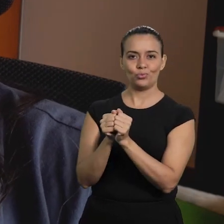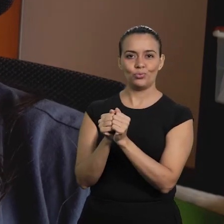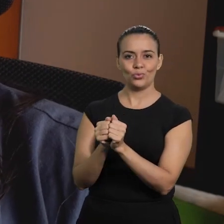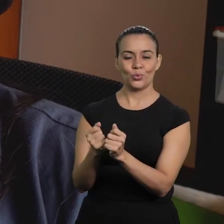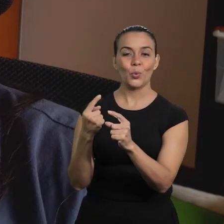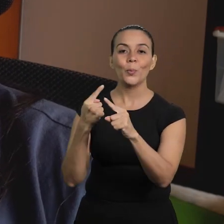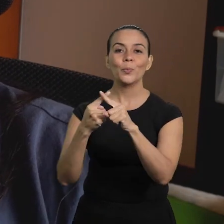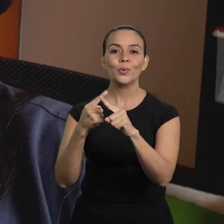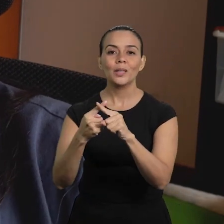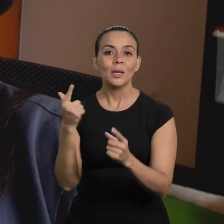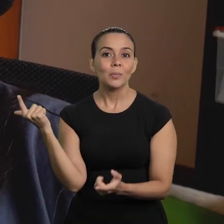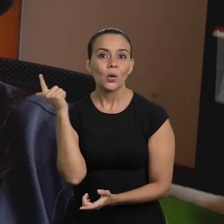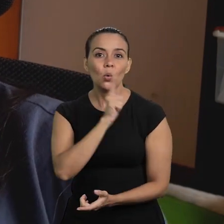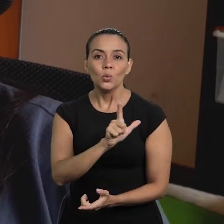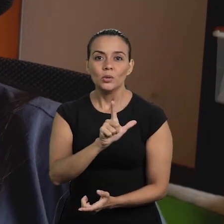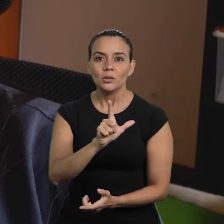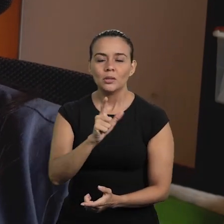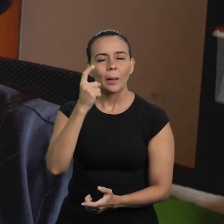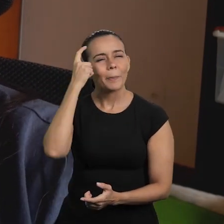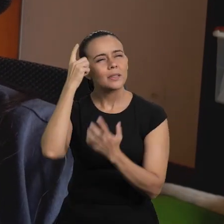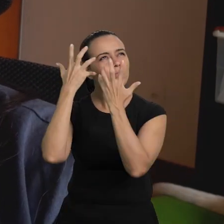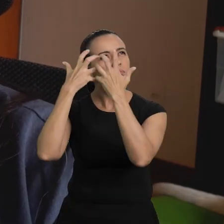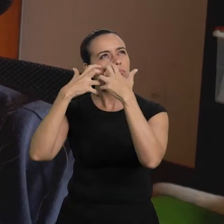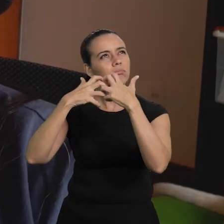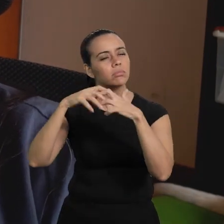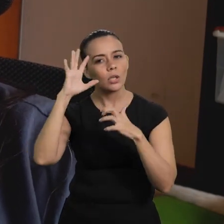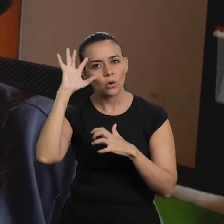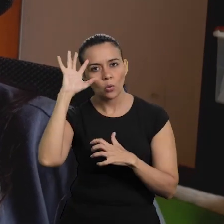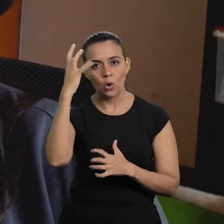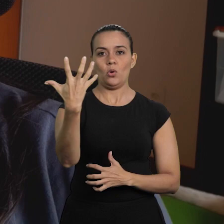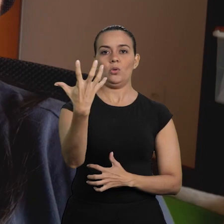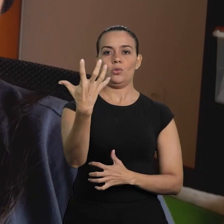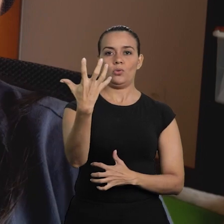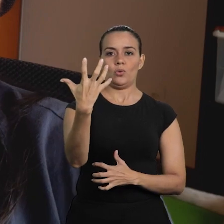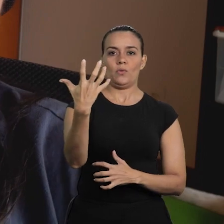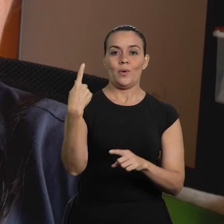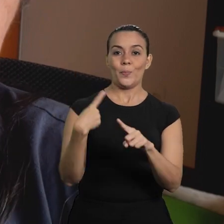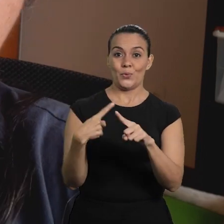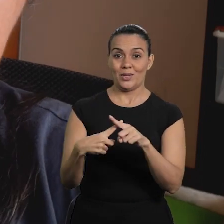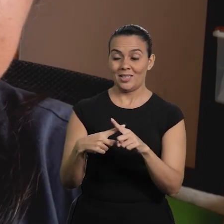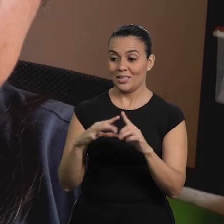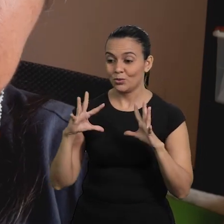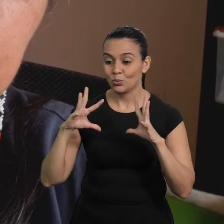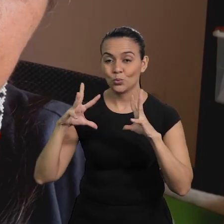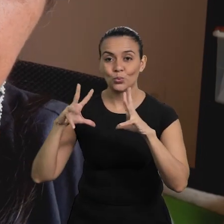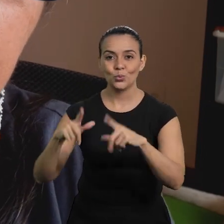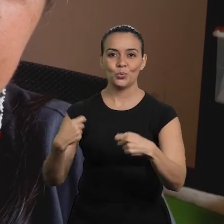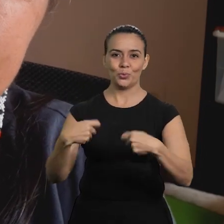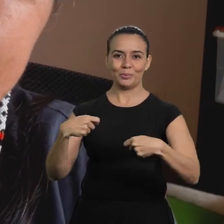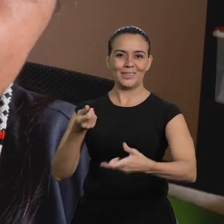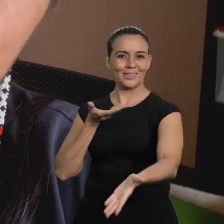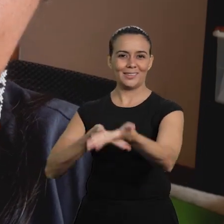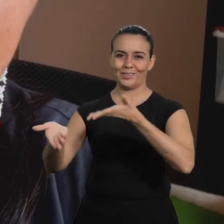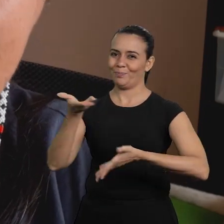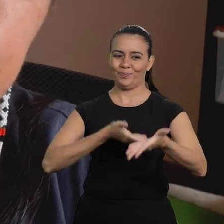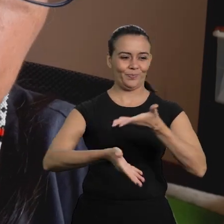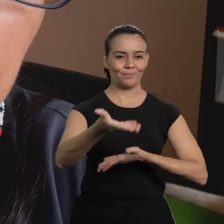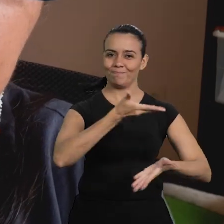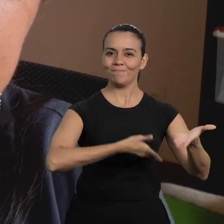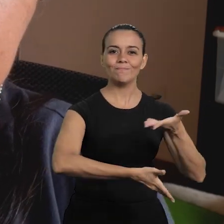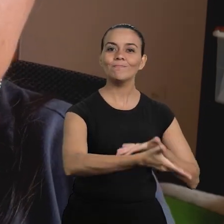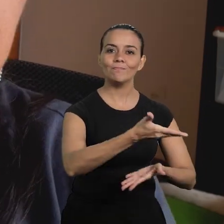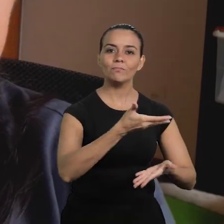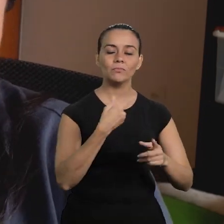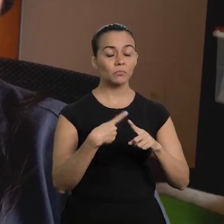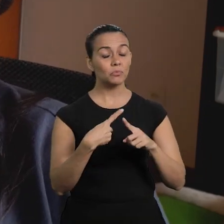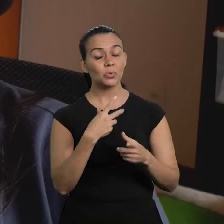as comunidades para buscar as soluções e as inovações a partir desse conhecimento, né, trocado,